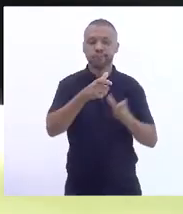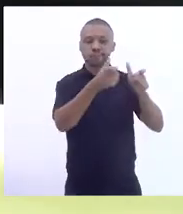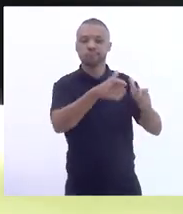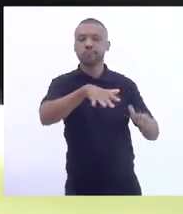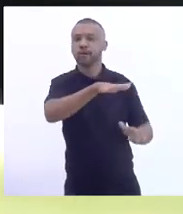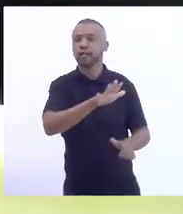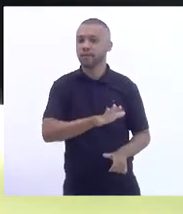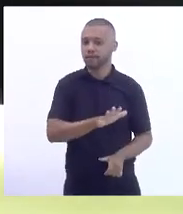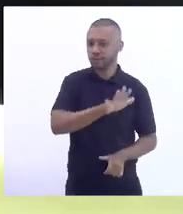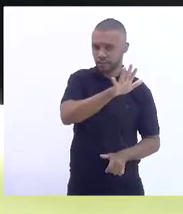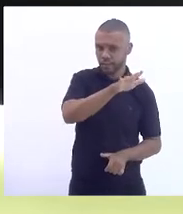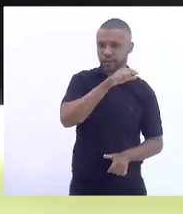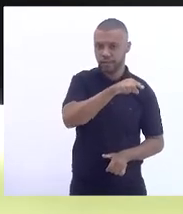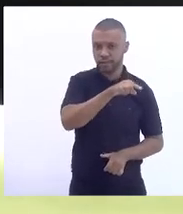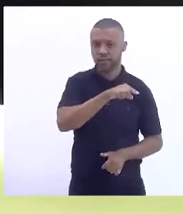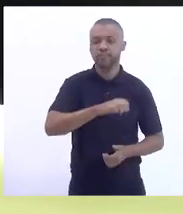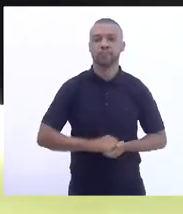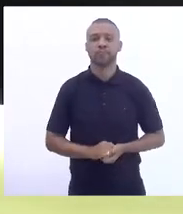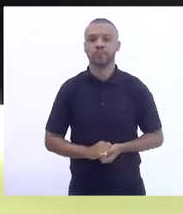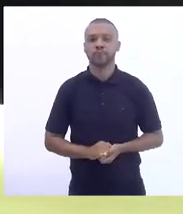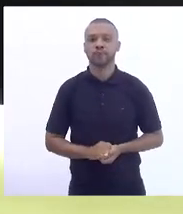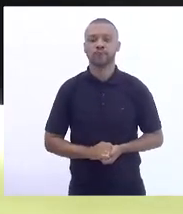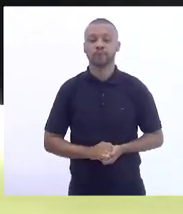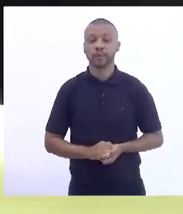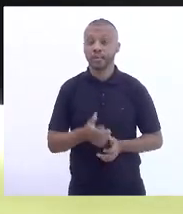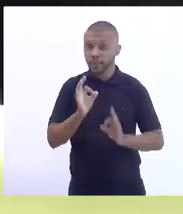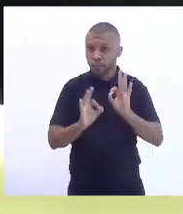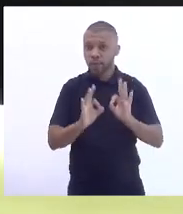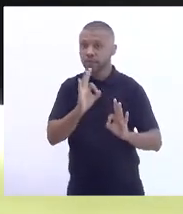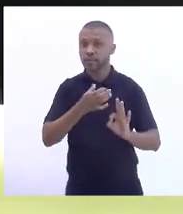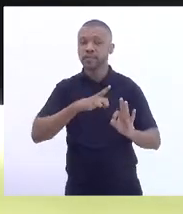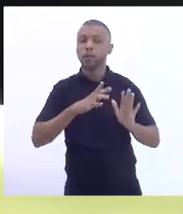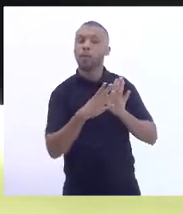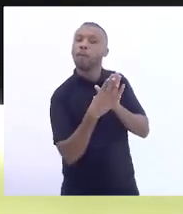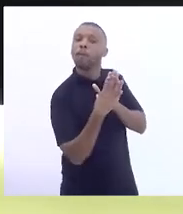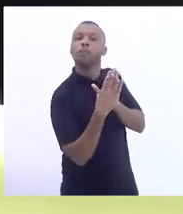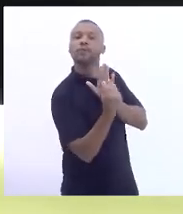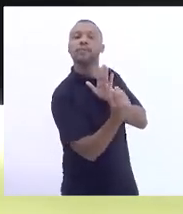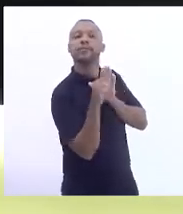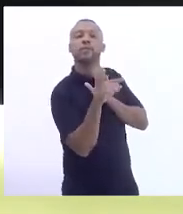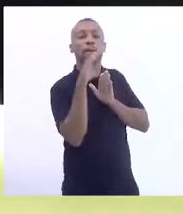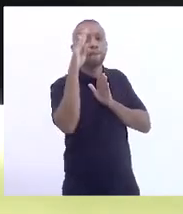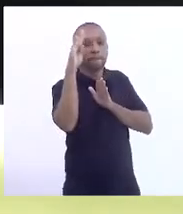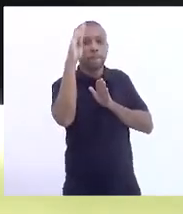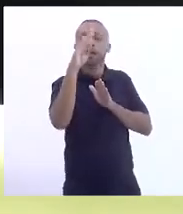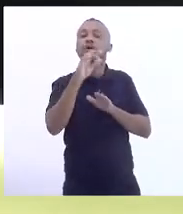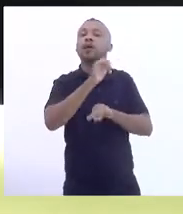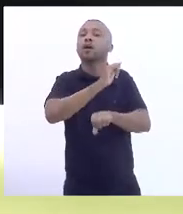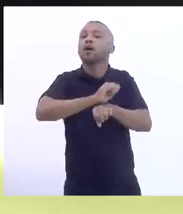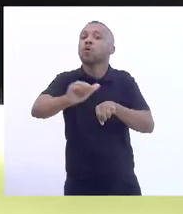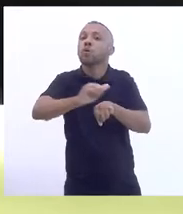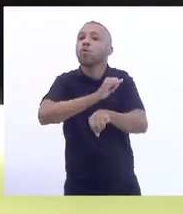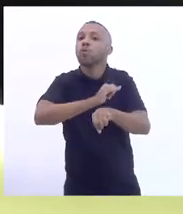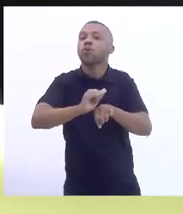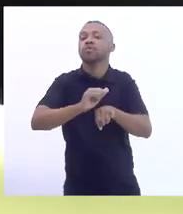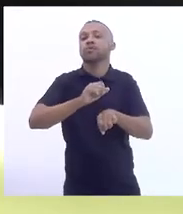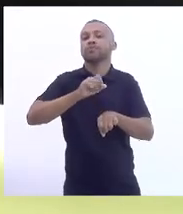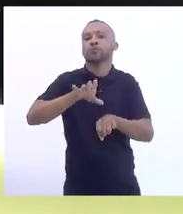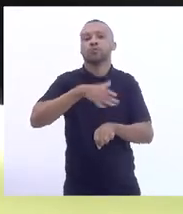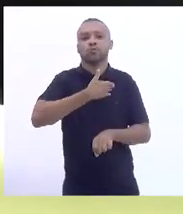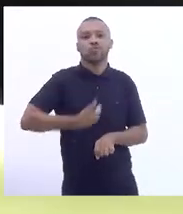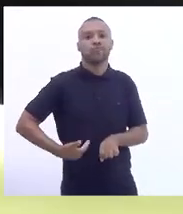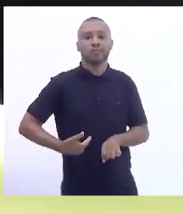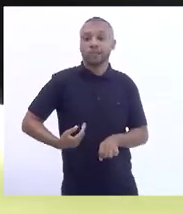né onde é esse projeto ele se torna uma das principais ferramentas da